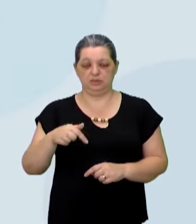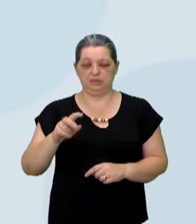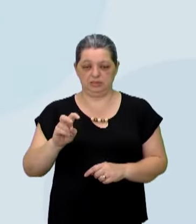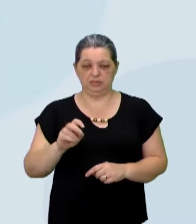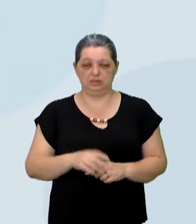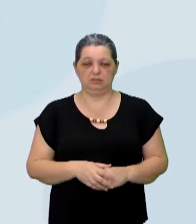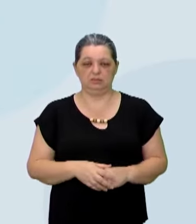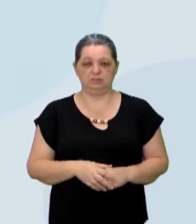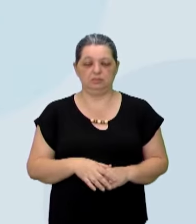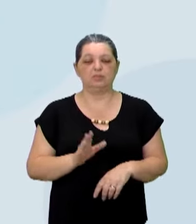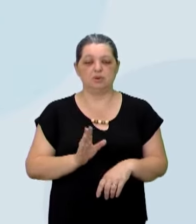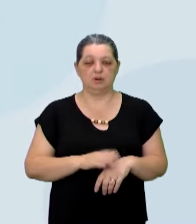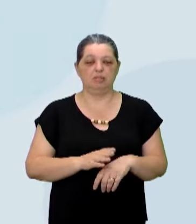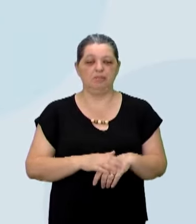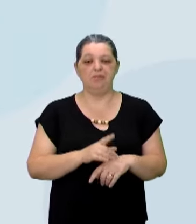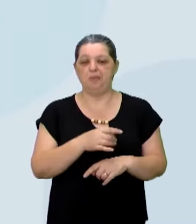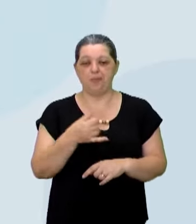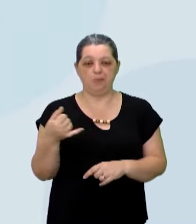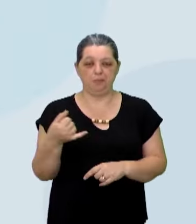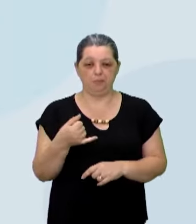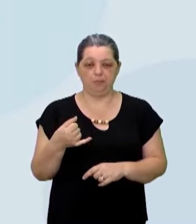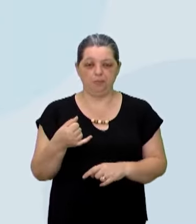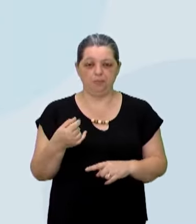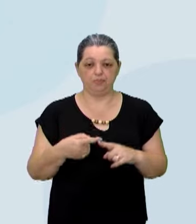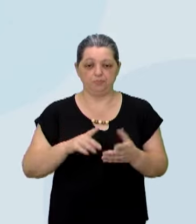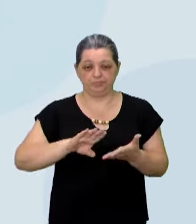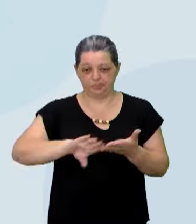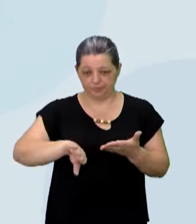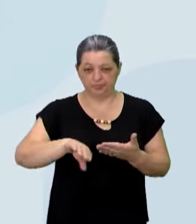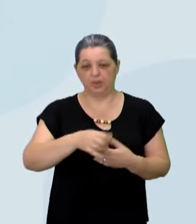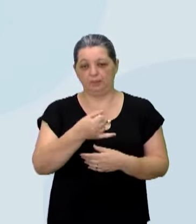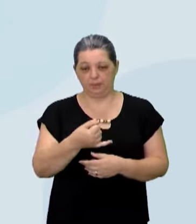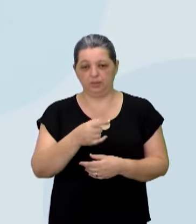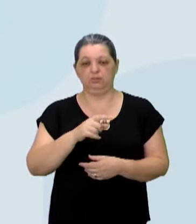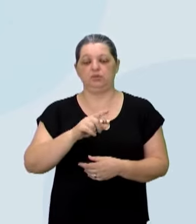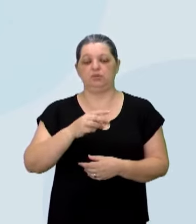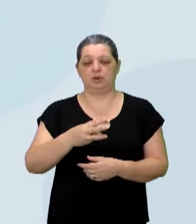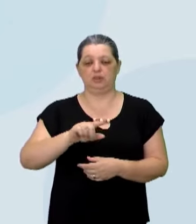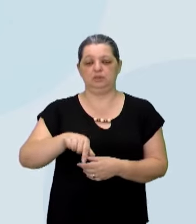Aí eu faço aí a subtração, que vai dar menos